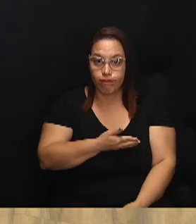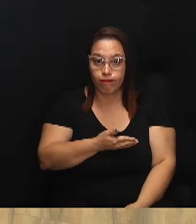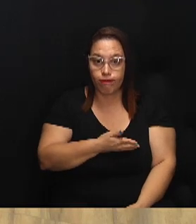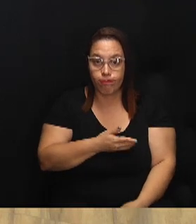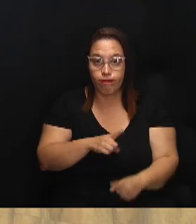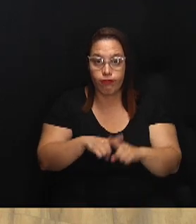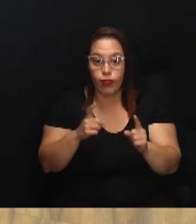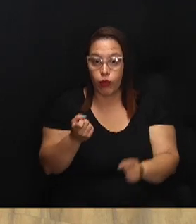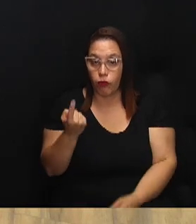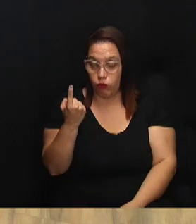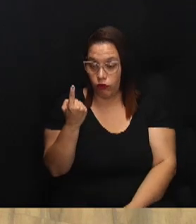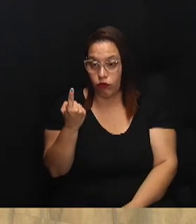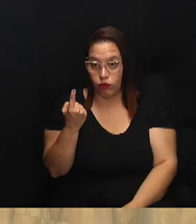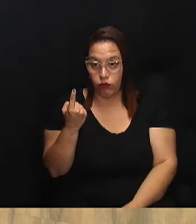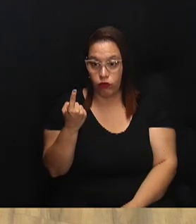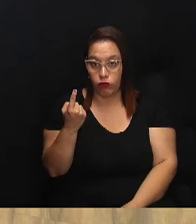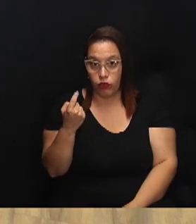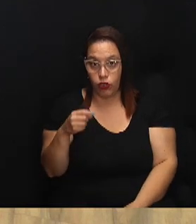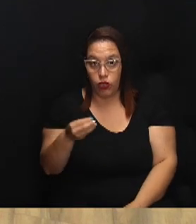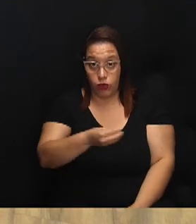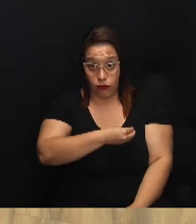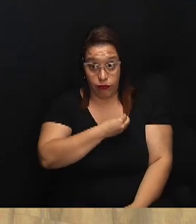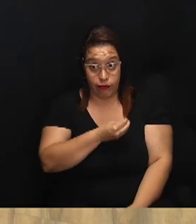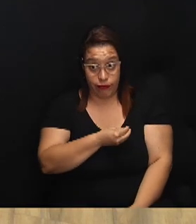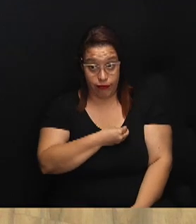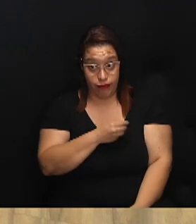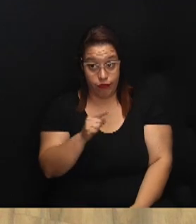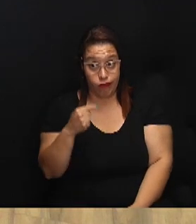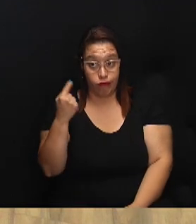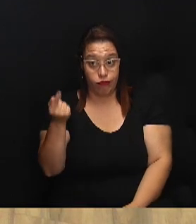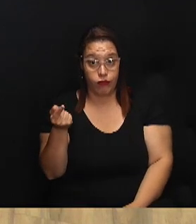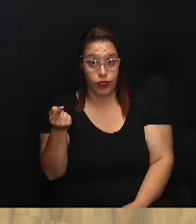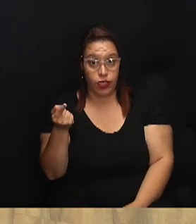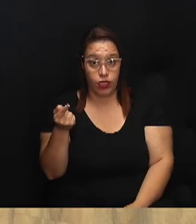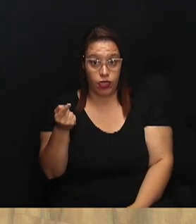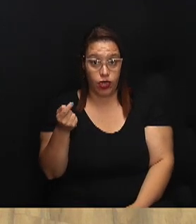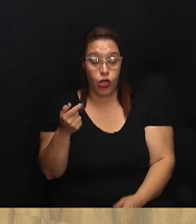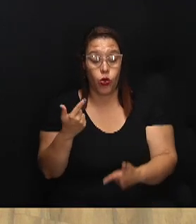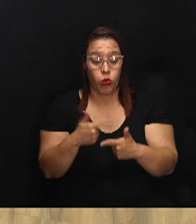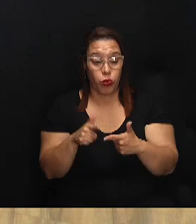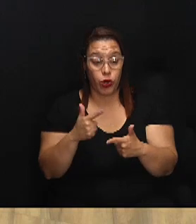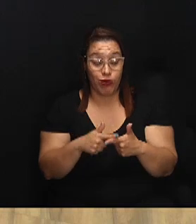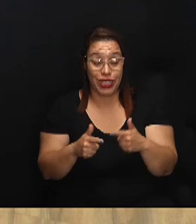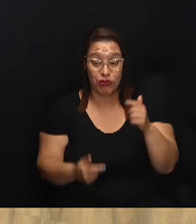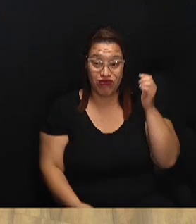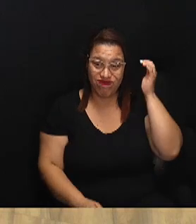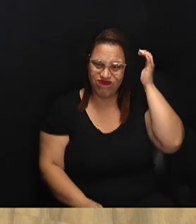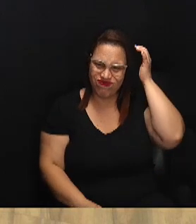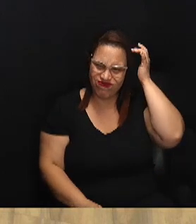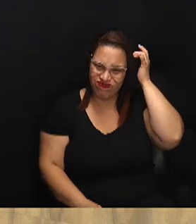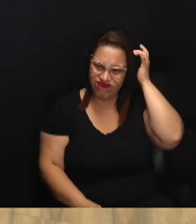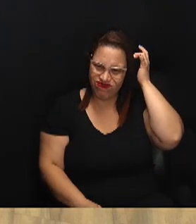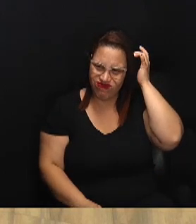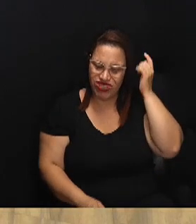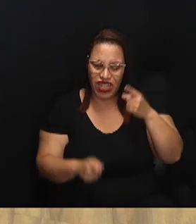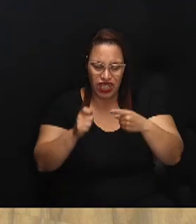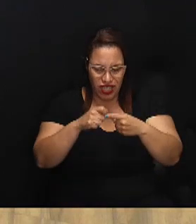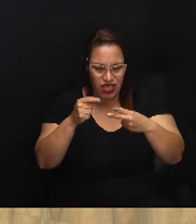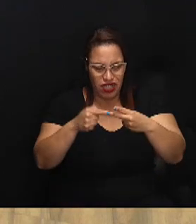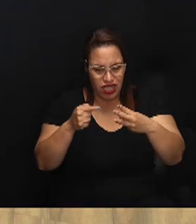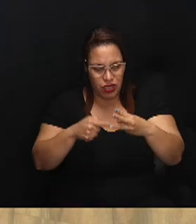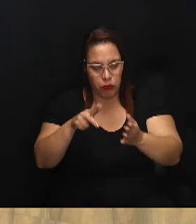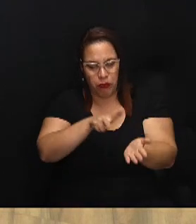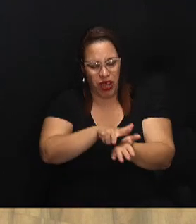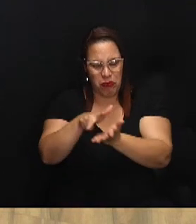Mas primeiro era se ela vai viver, depois se ela não vai ficar com sequela. Então, tem cada fase dessa